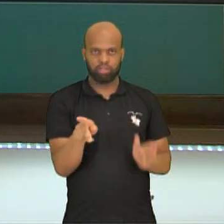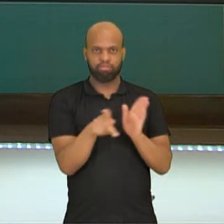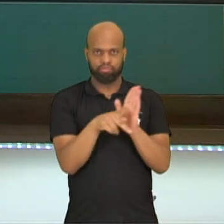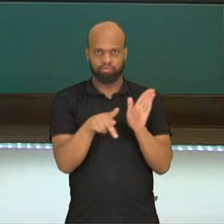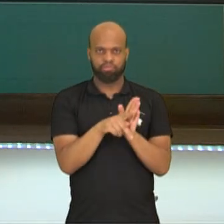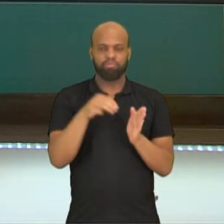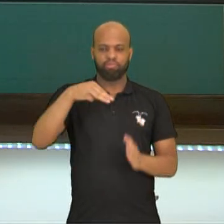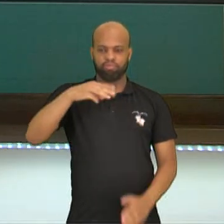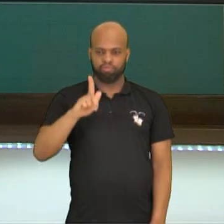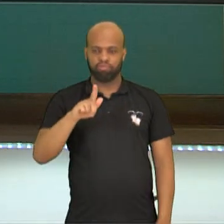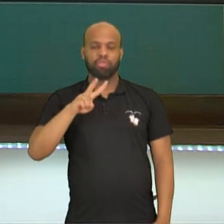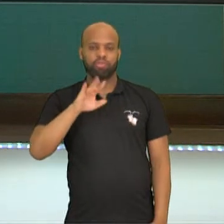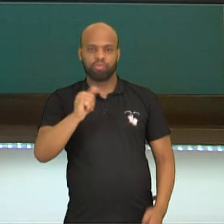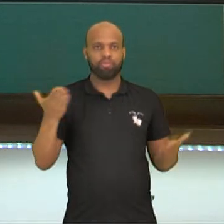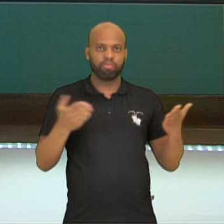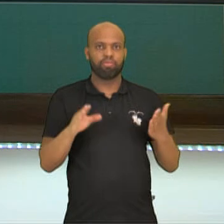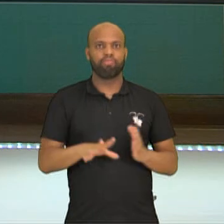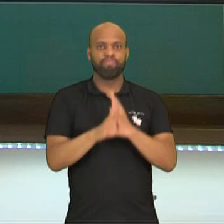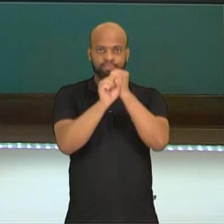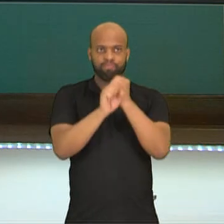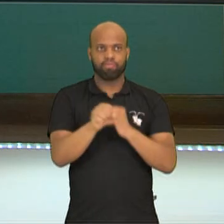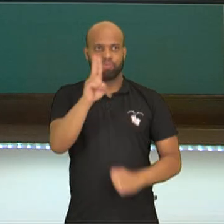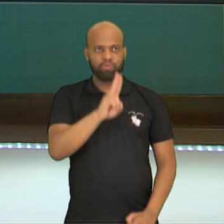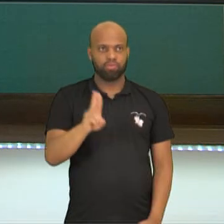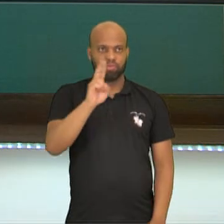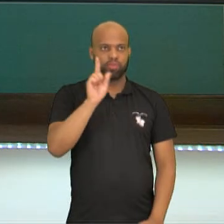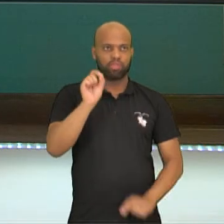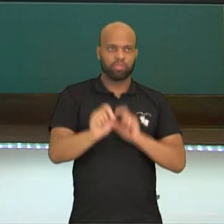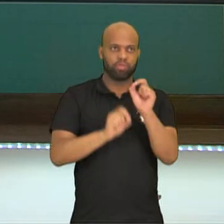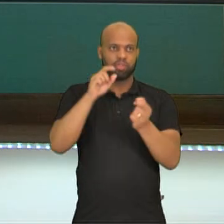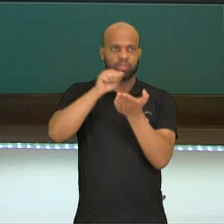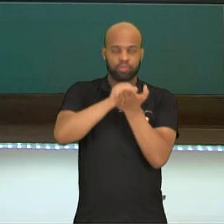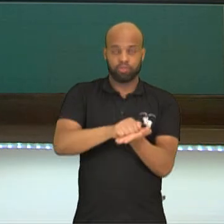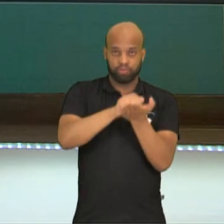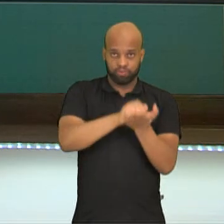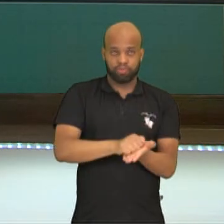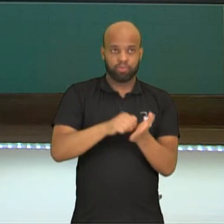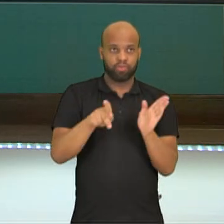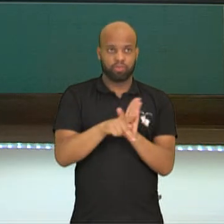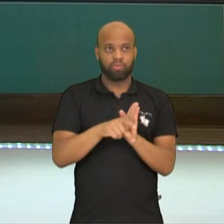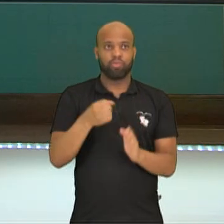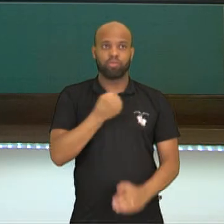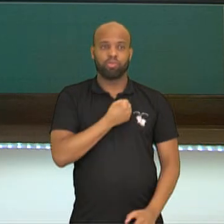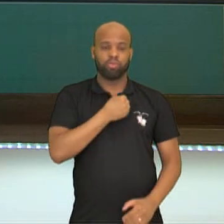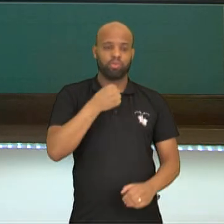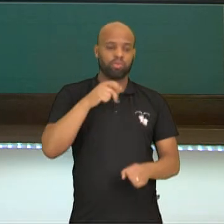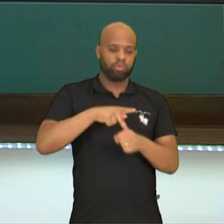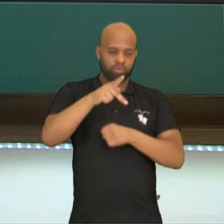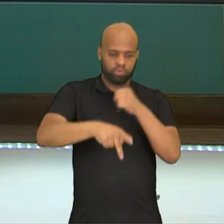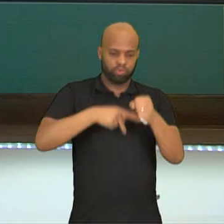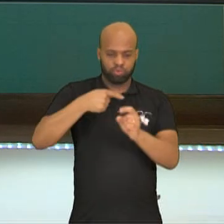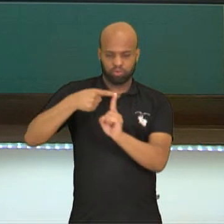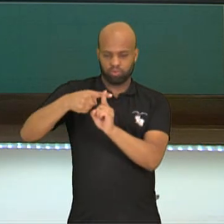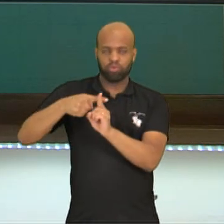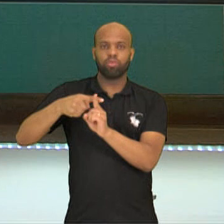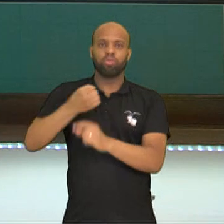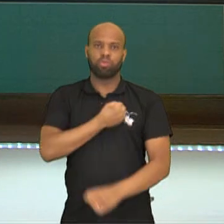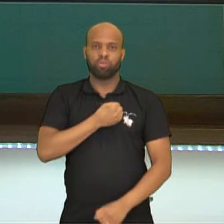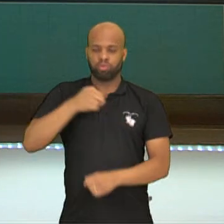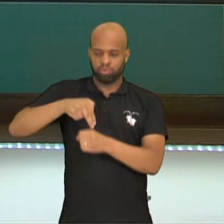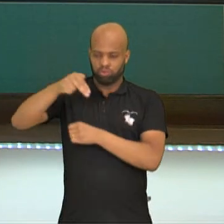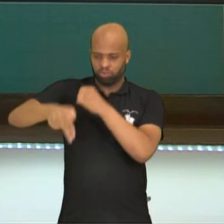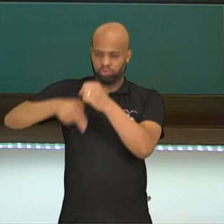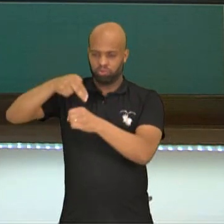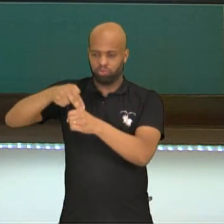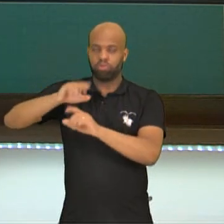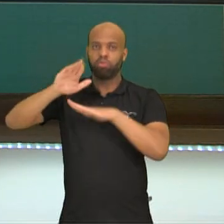usar a nossa continha lá, ó, que a massa vem do número de prótons mais o número de nêutrons e os nêutrons,